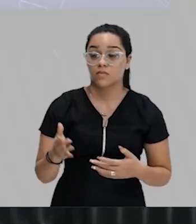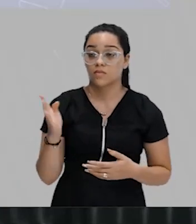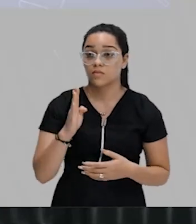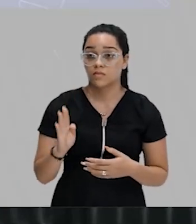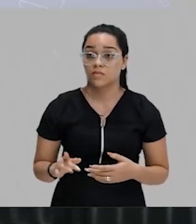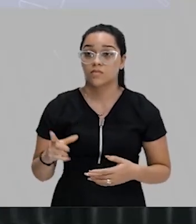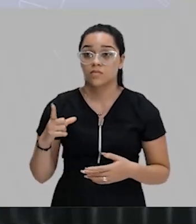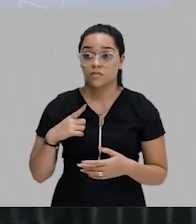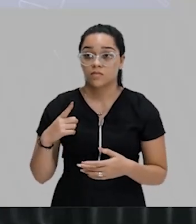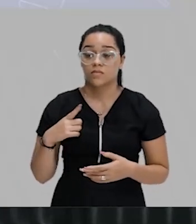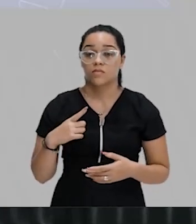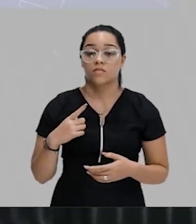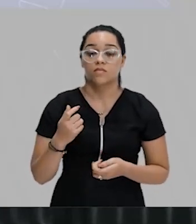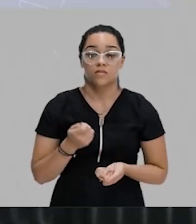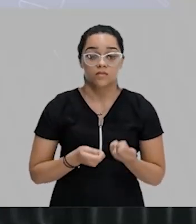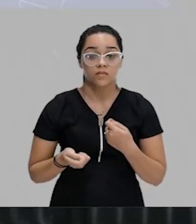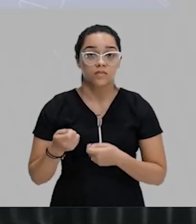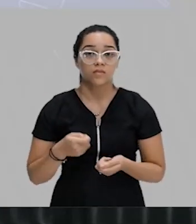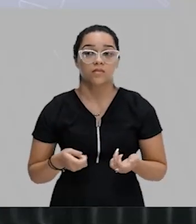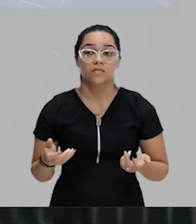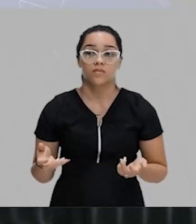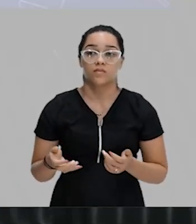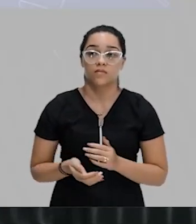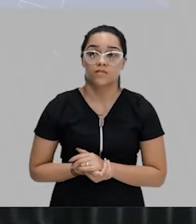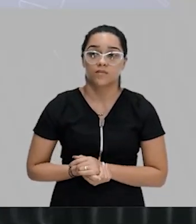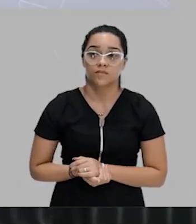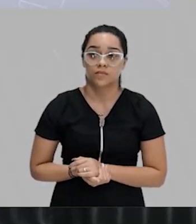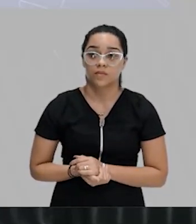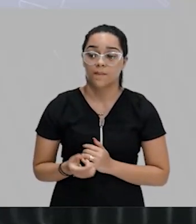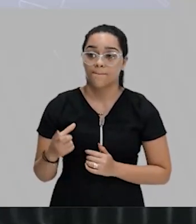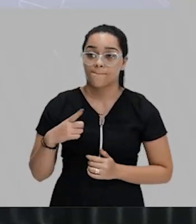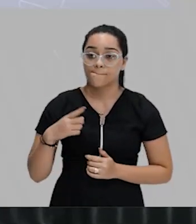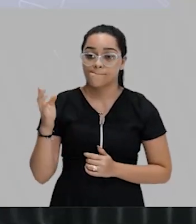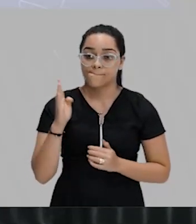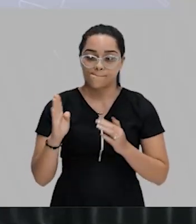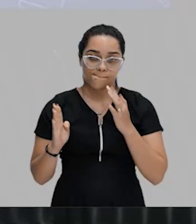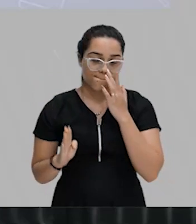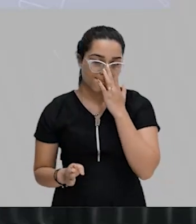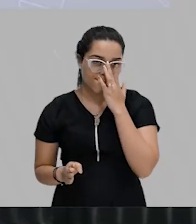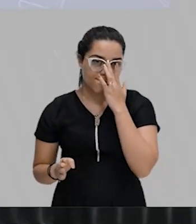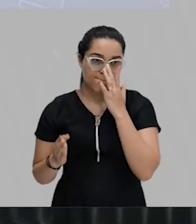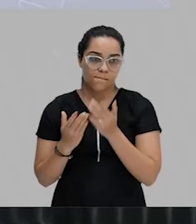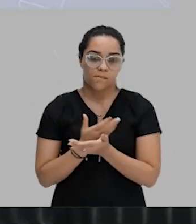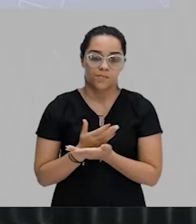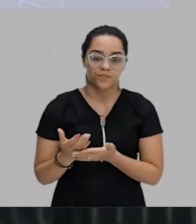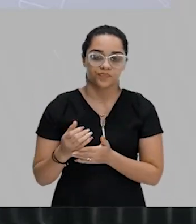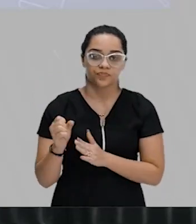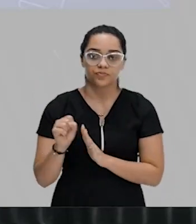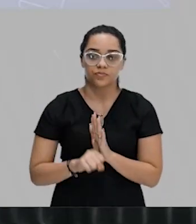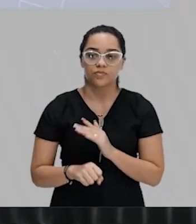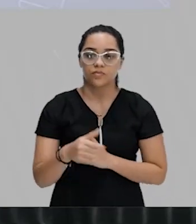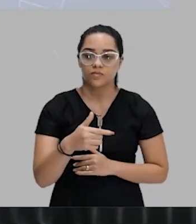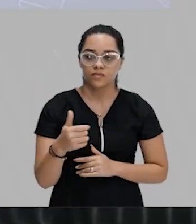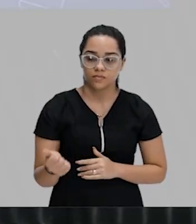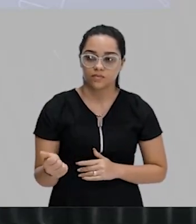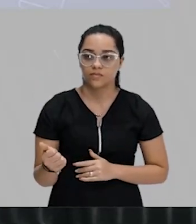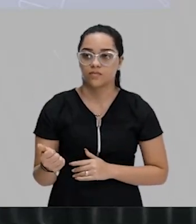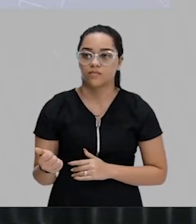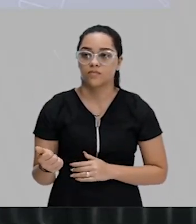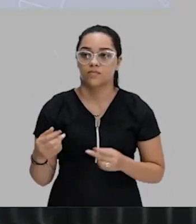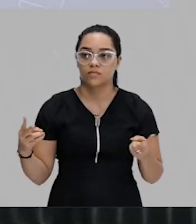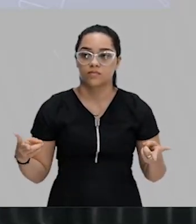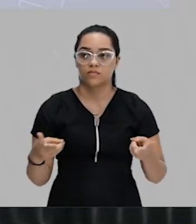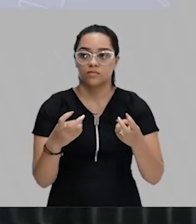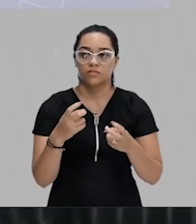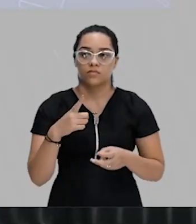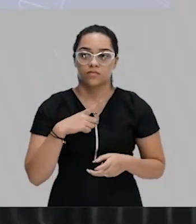tinha uma economia estável. A economia brasileira, no início do século XXI,